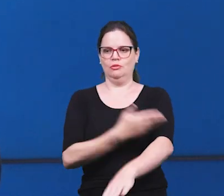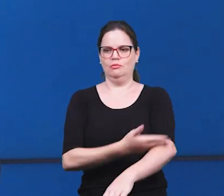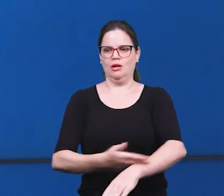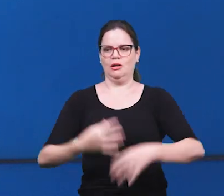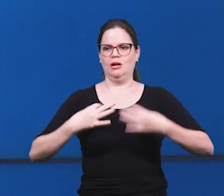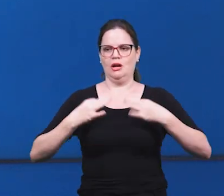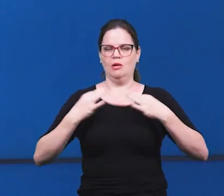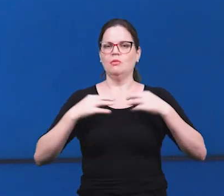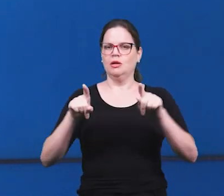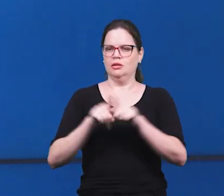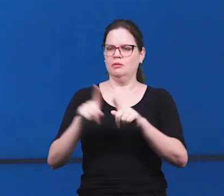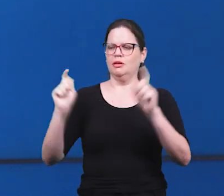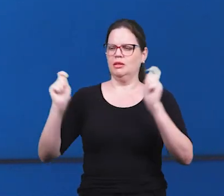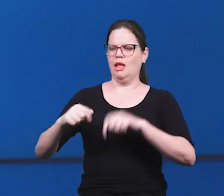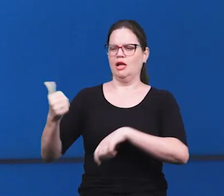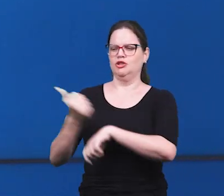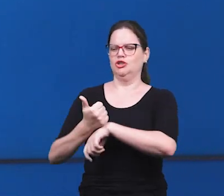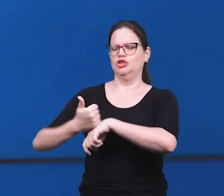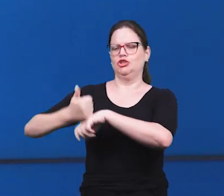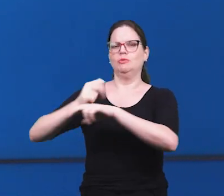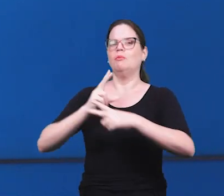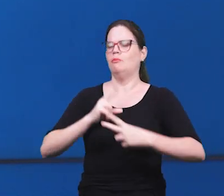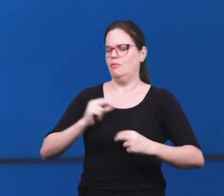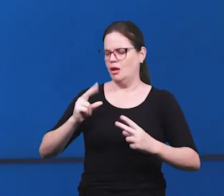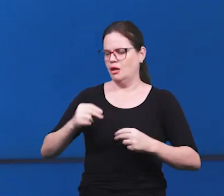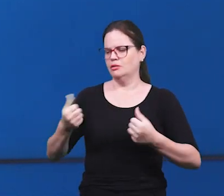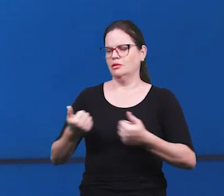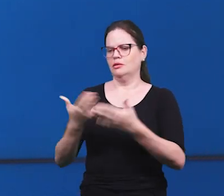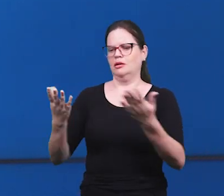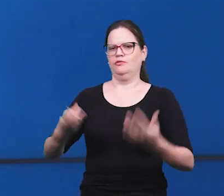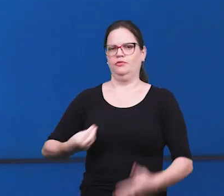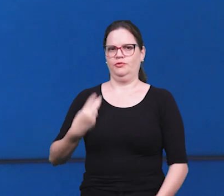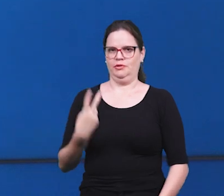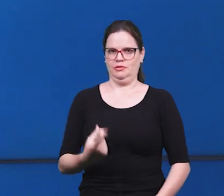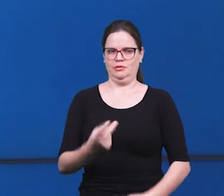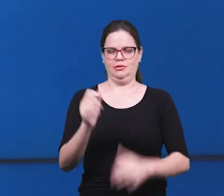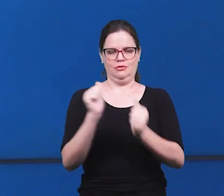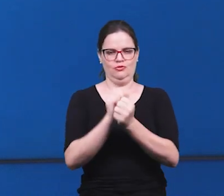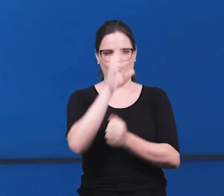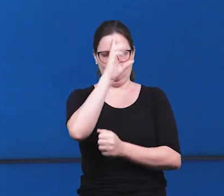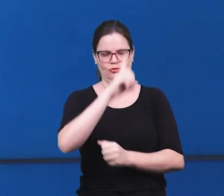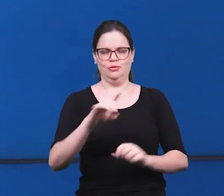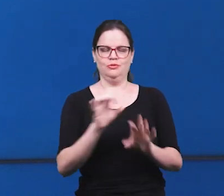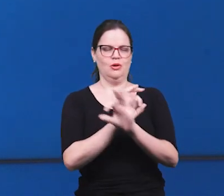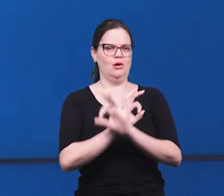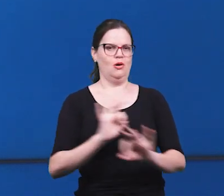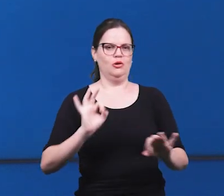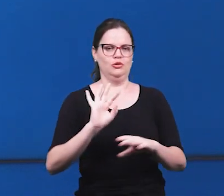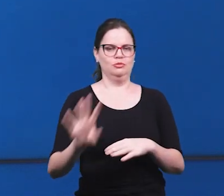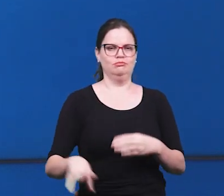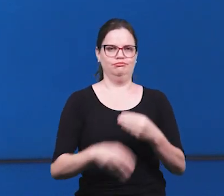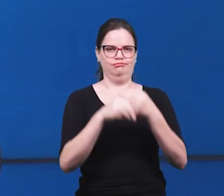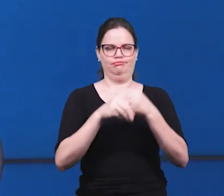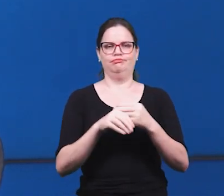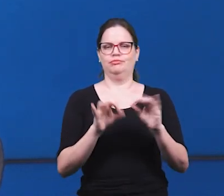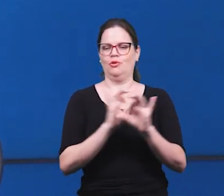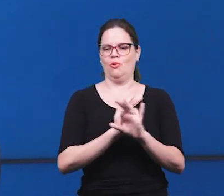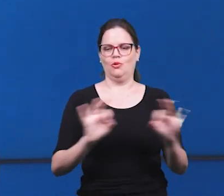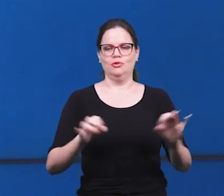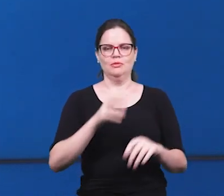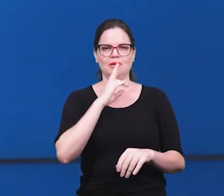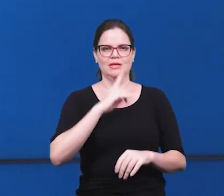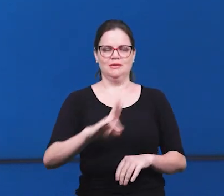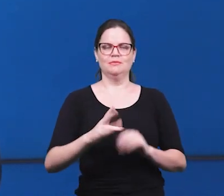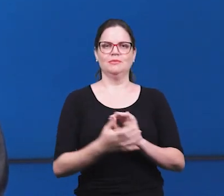serão considerados dignos da vida eterna com Deus. Muito boa essa complementação da resposta,